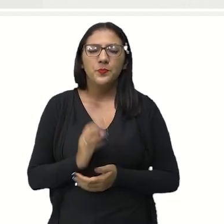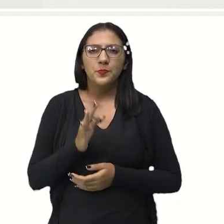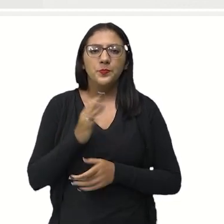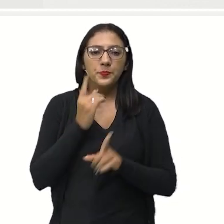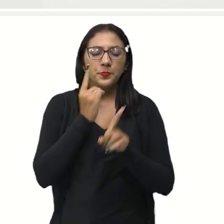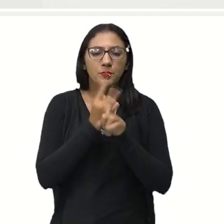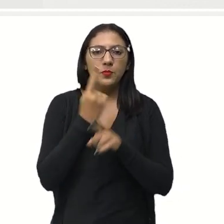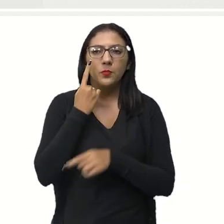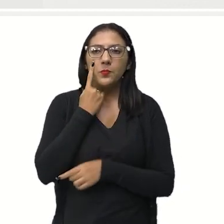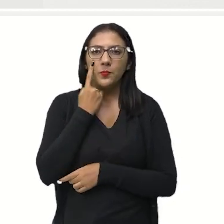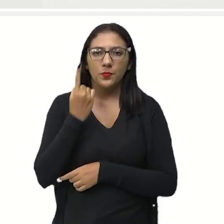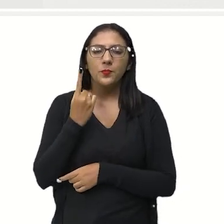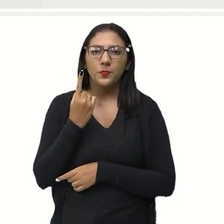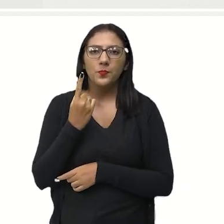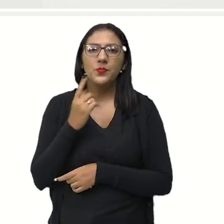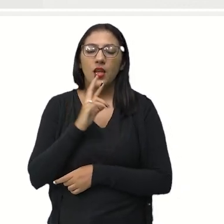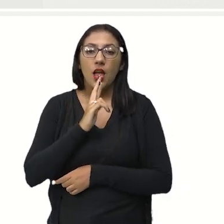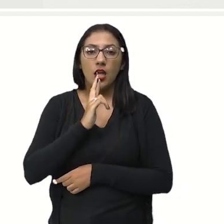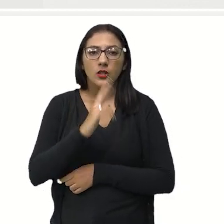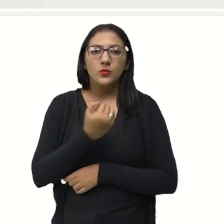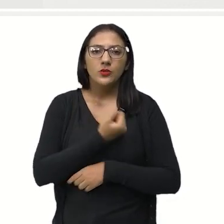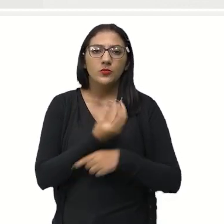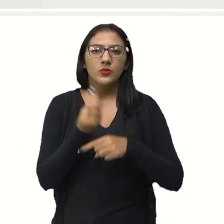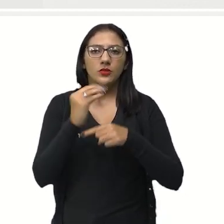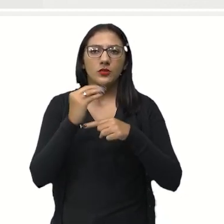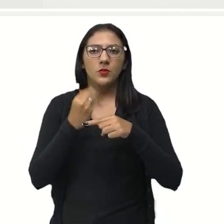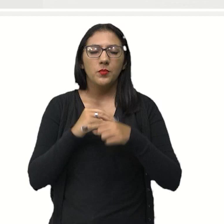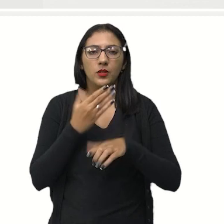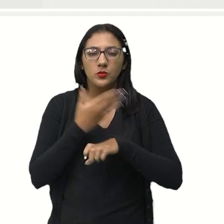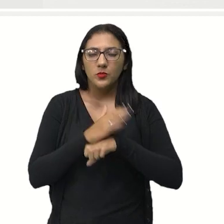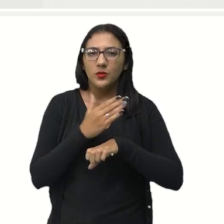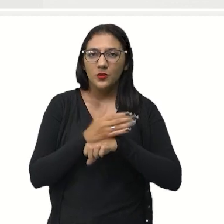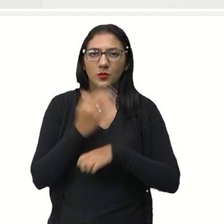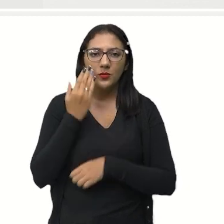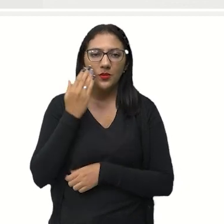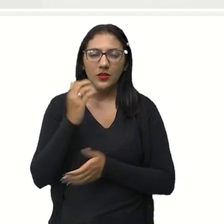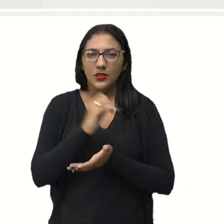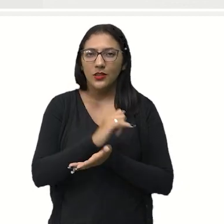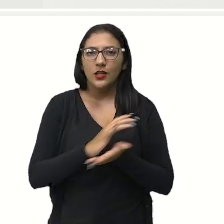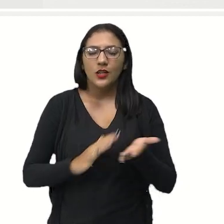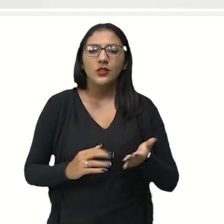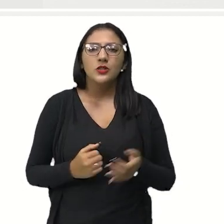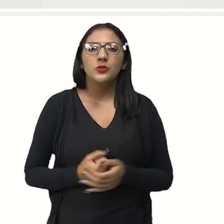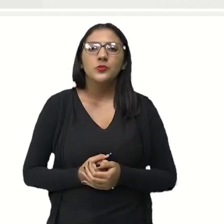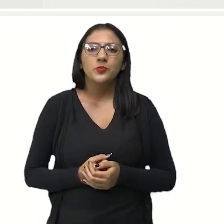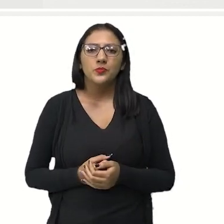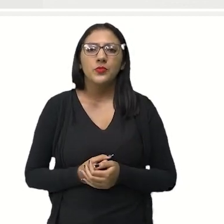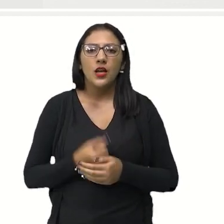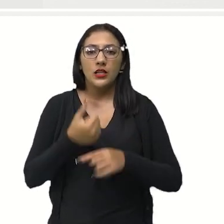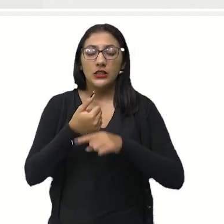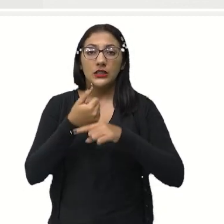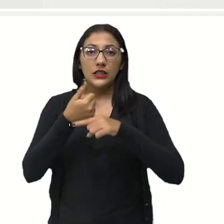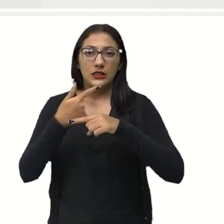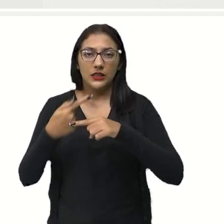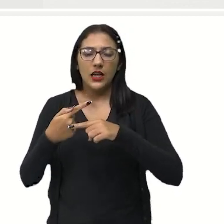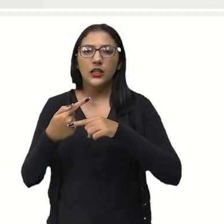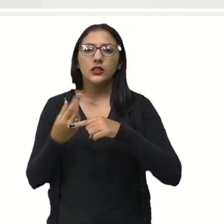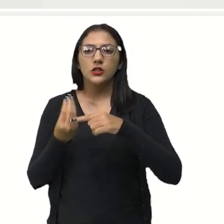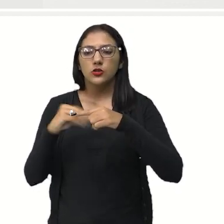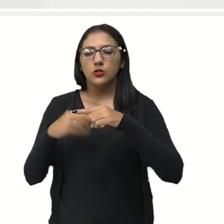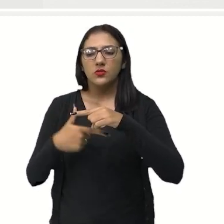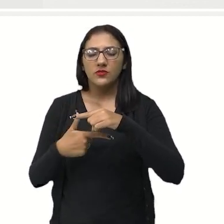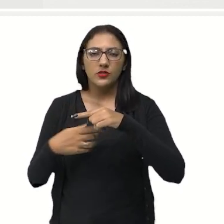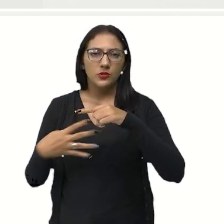Beleza? Essa então é a nossa resposta aí para essa questão. 17 sobre